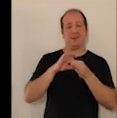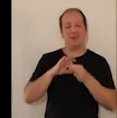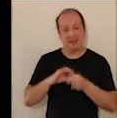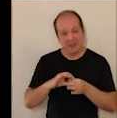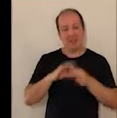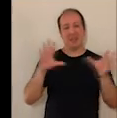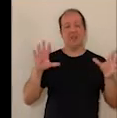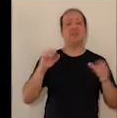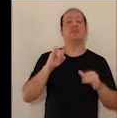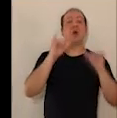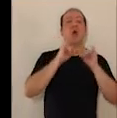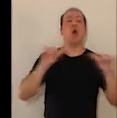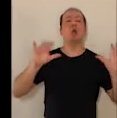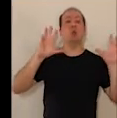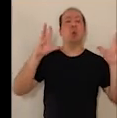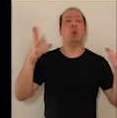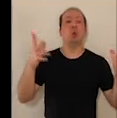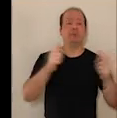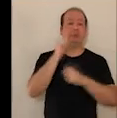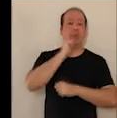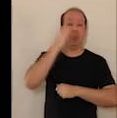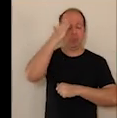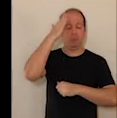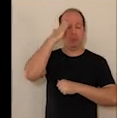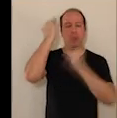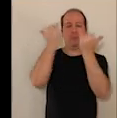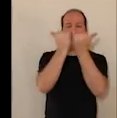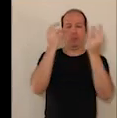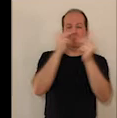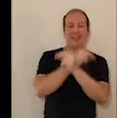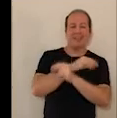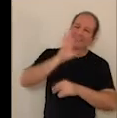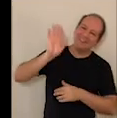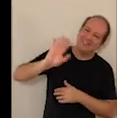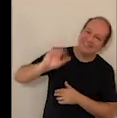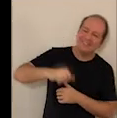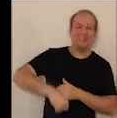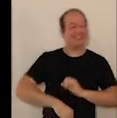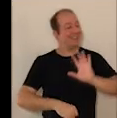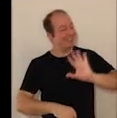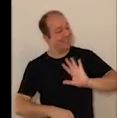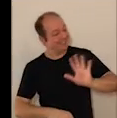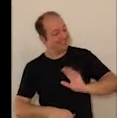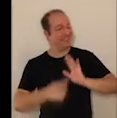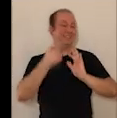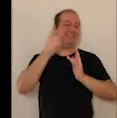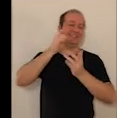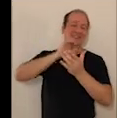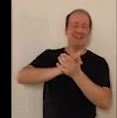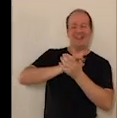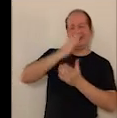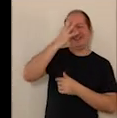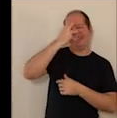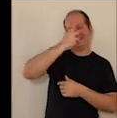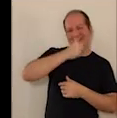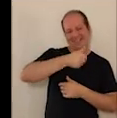de todas as lavadeiras de Veneza. Saudações, Mestre Corvino. Saudações, madame. Tão formosa quanto